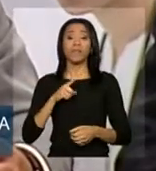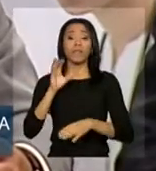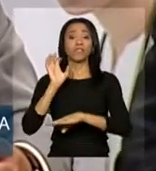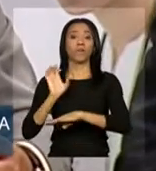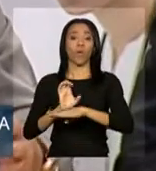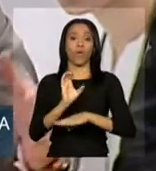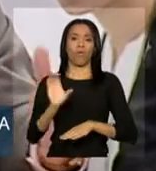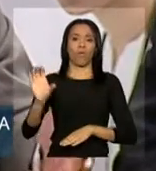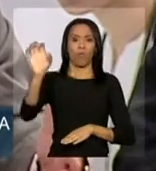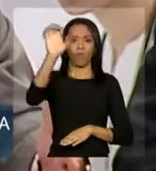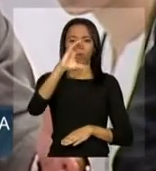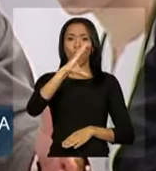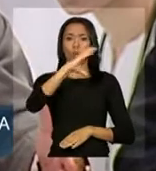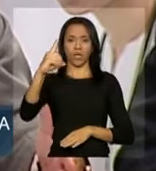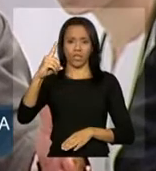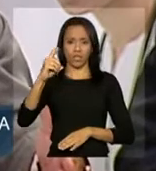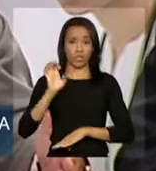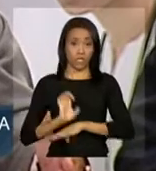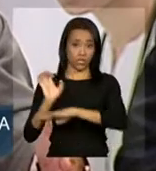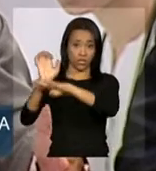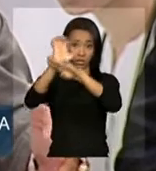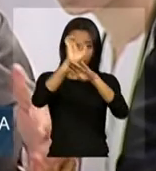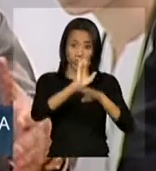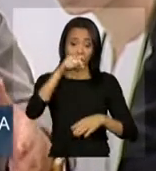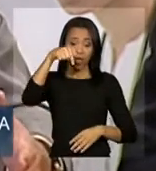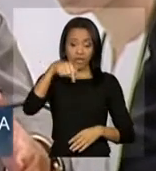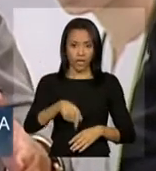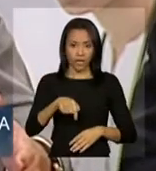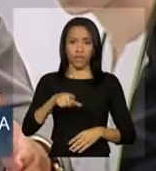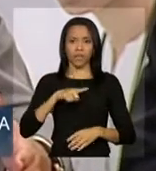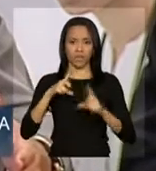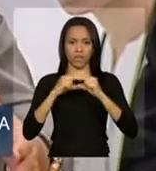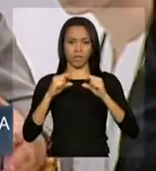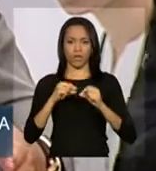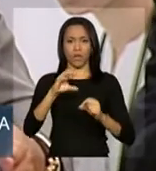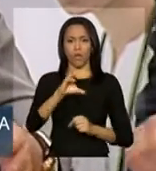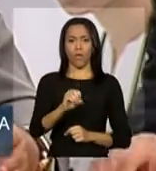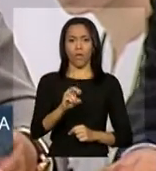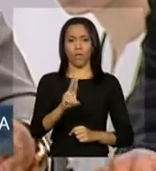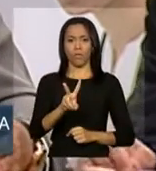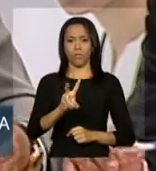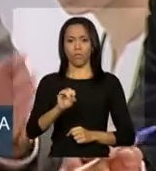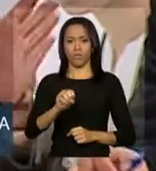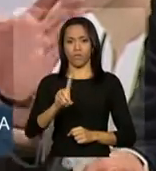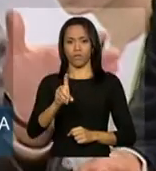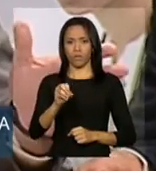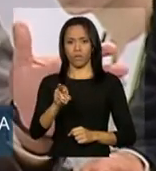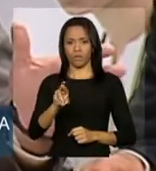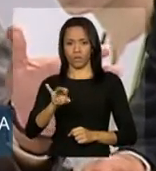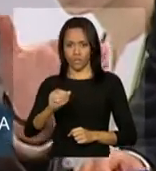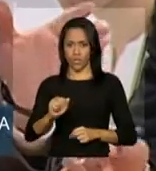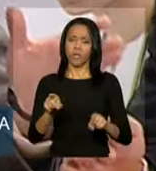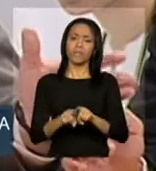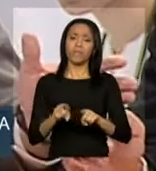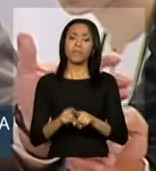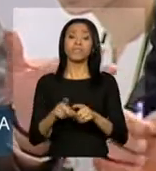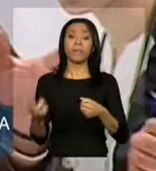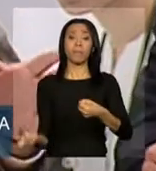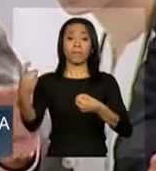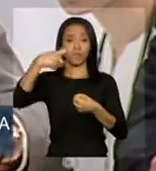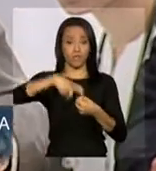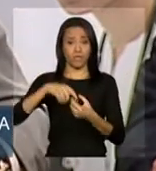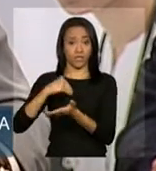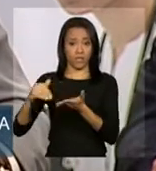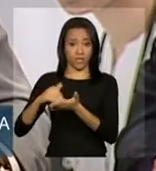do programa a ouvidoria a partir aqui de Brasília e as coordenações estaduais nos estados que tem a participação dos cozem das secretarias